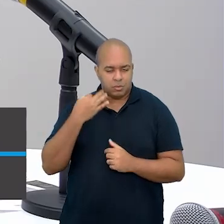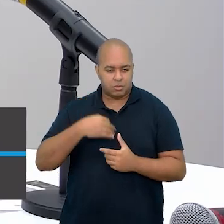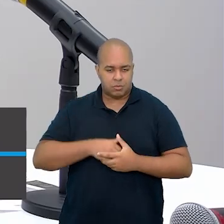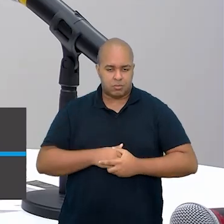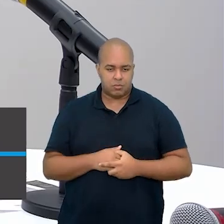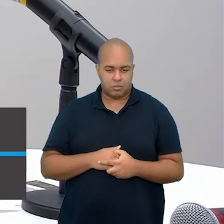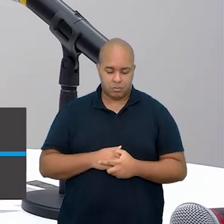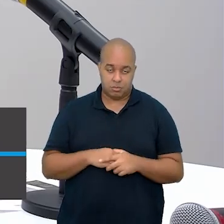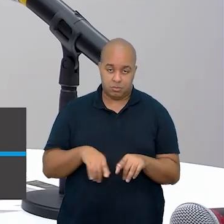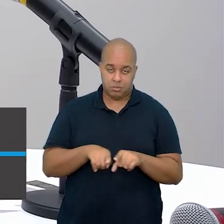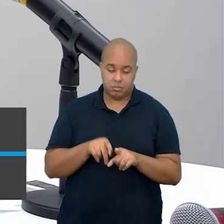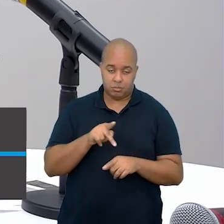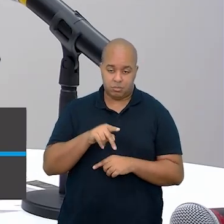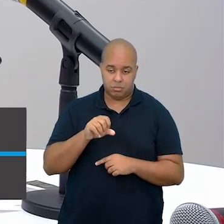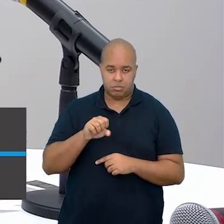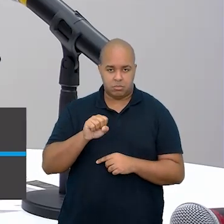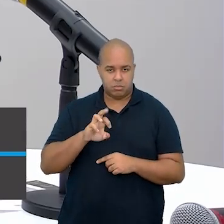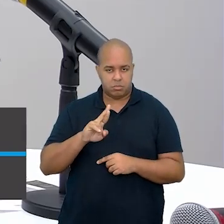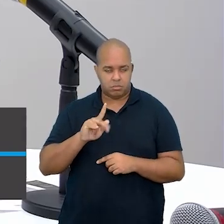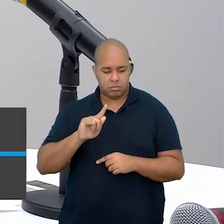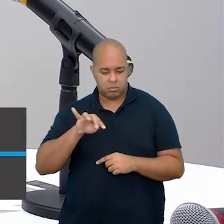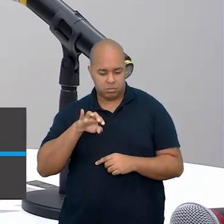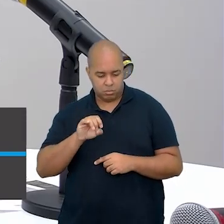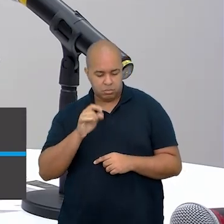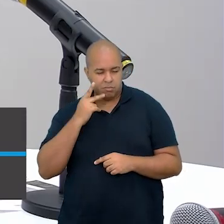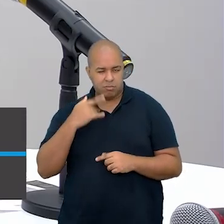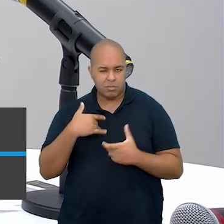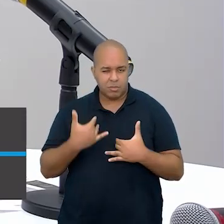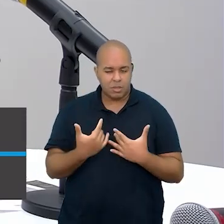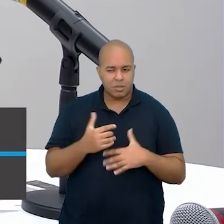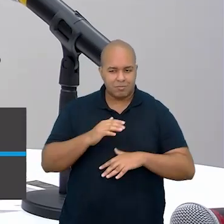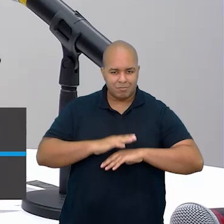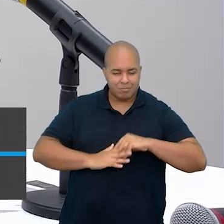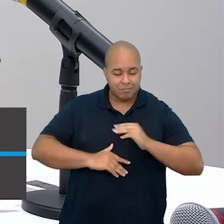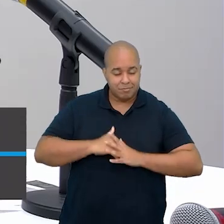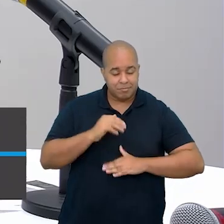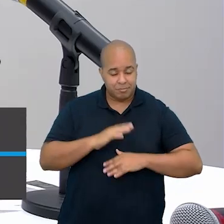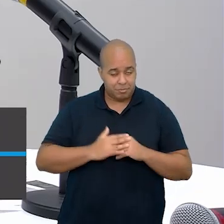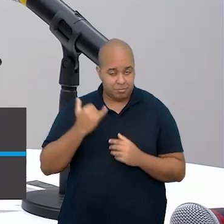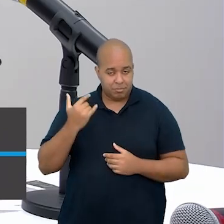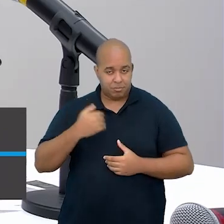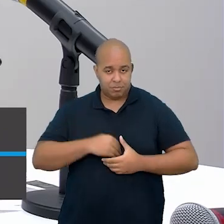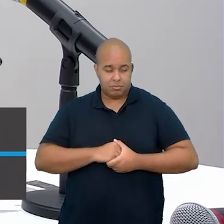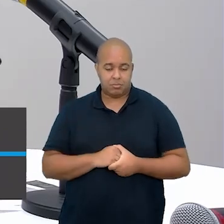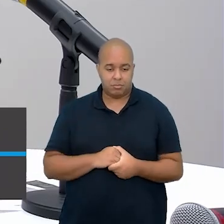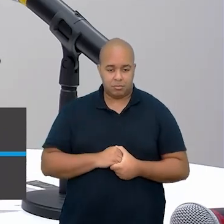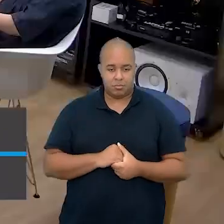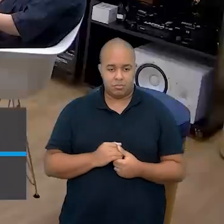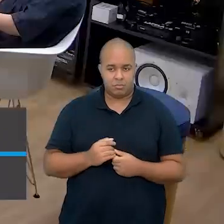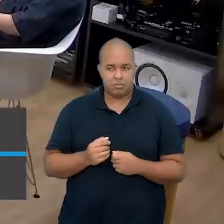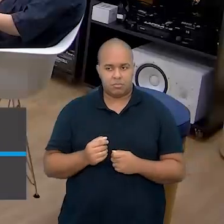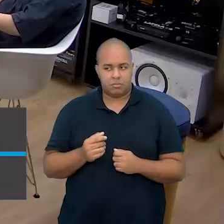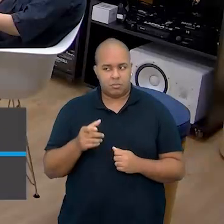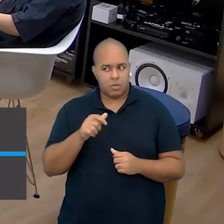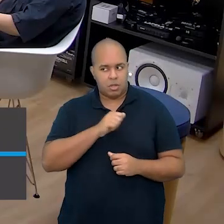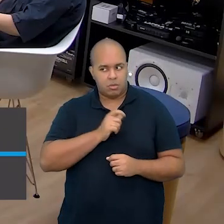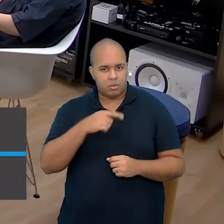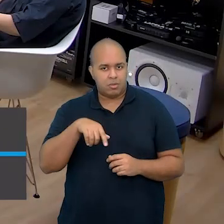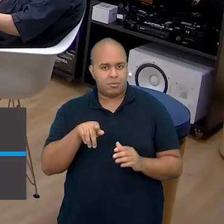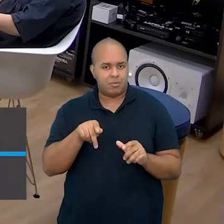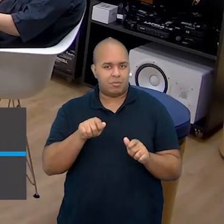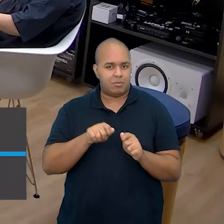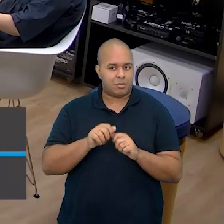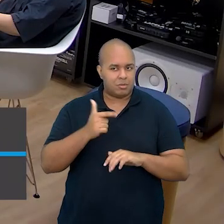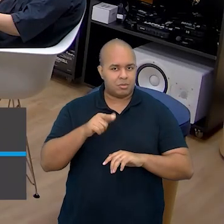importante. E o professor Sérgio Roberto aqui, falando na mão na massa, né? Isso. O estudante